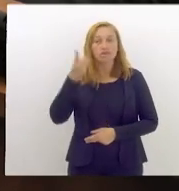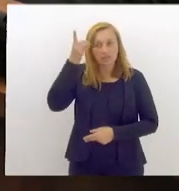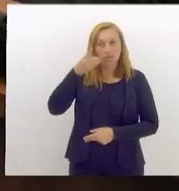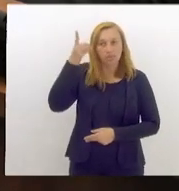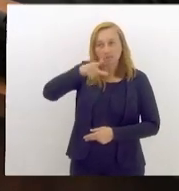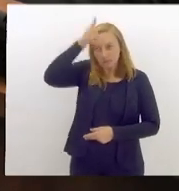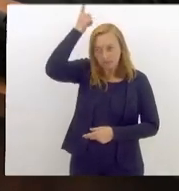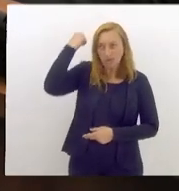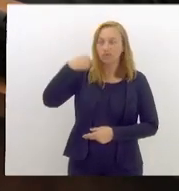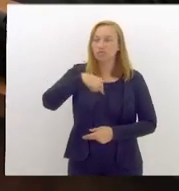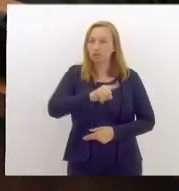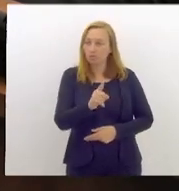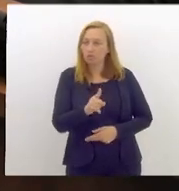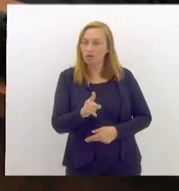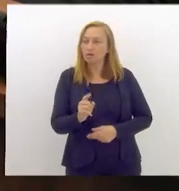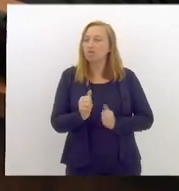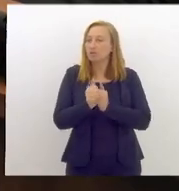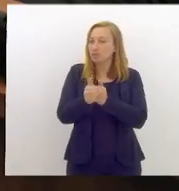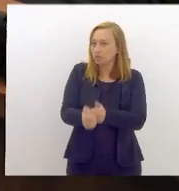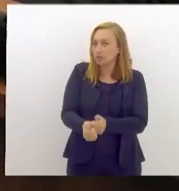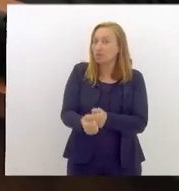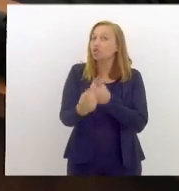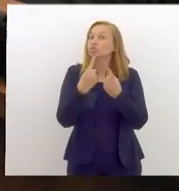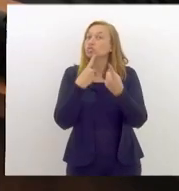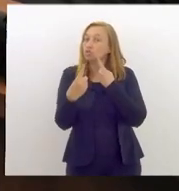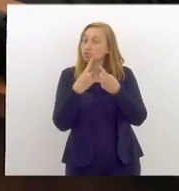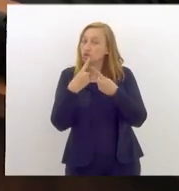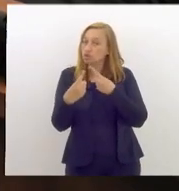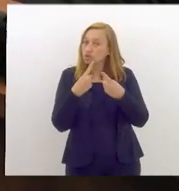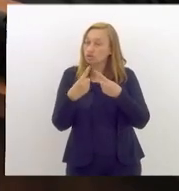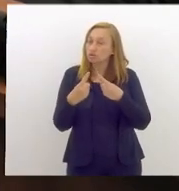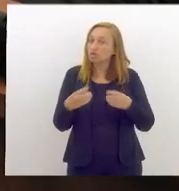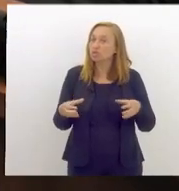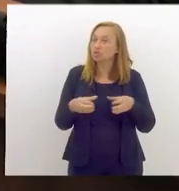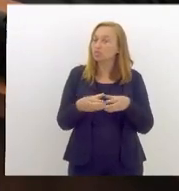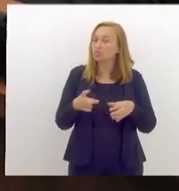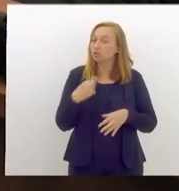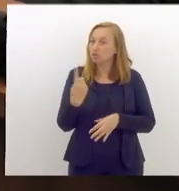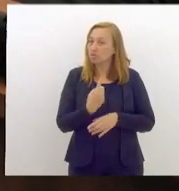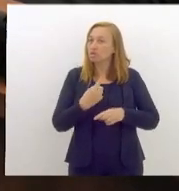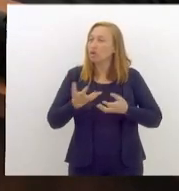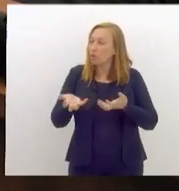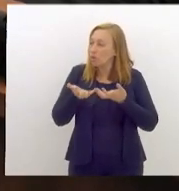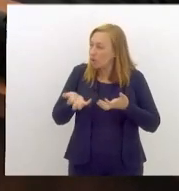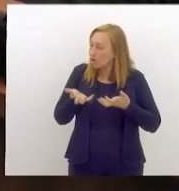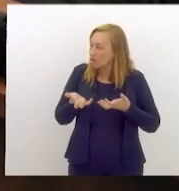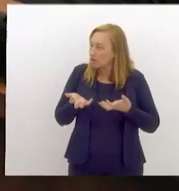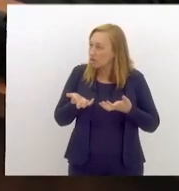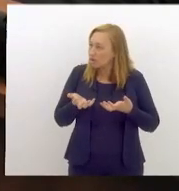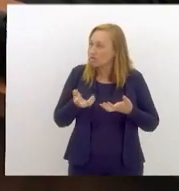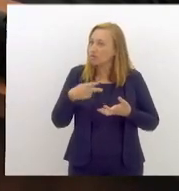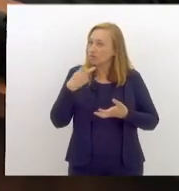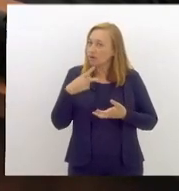Luiz Paulo foi acompanhamos discutimos muito isso na nossa bancada e eu quero referendar todas as palavras